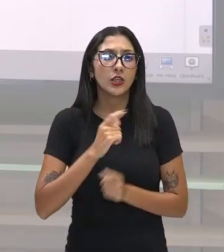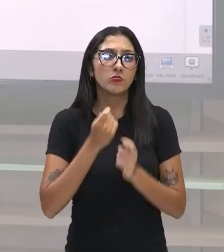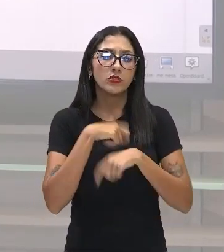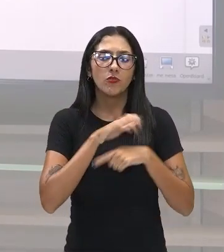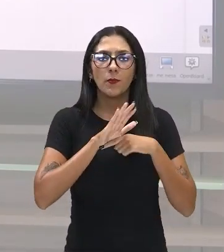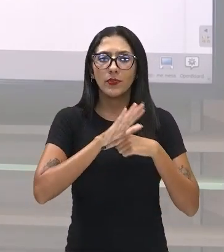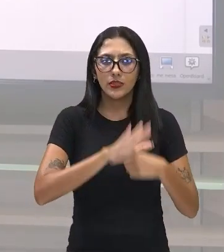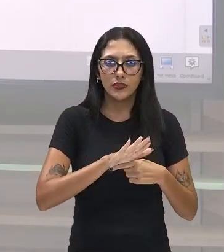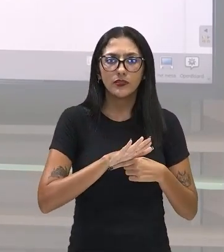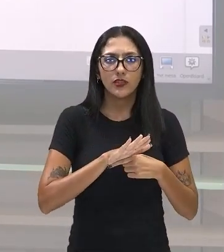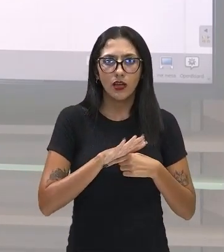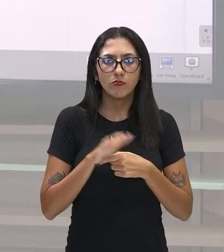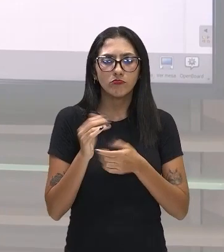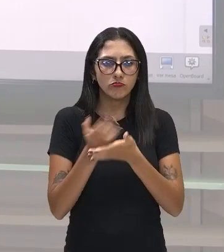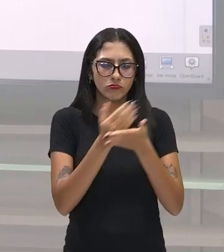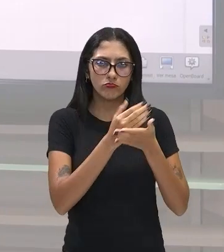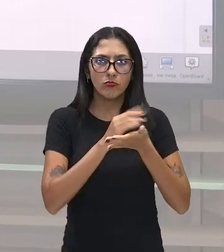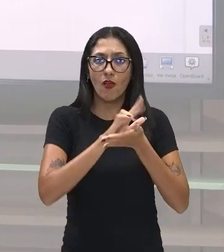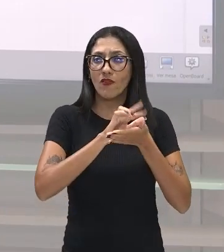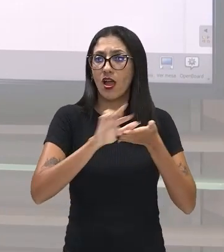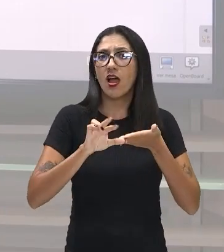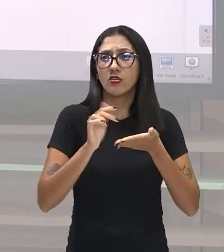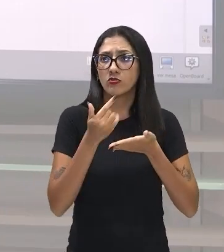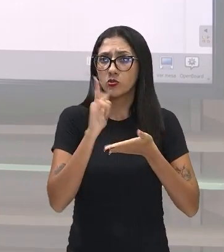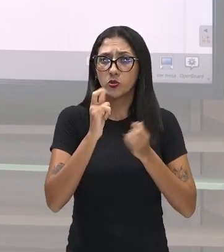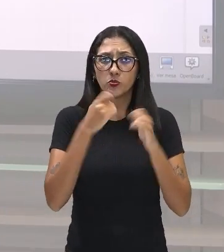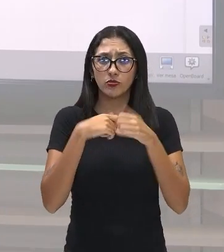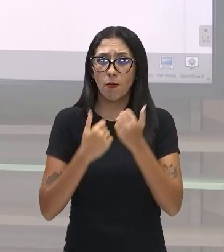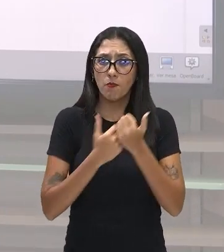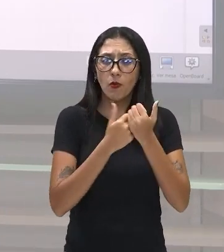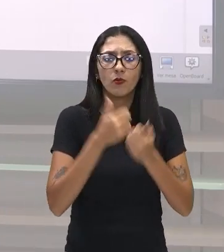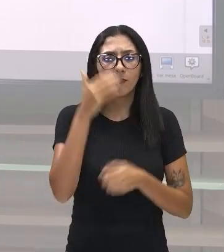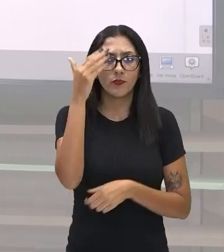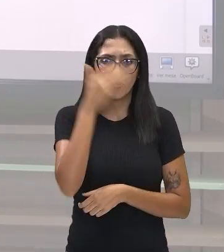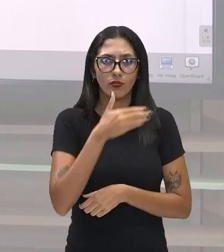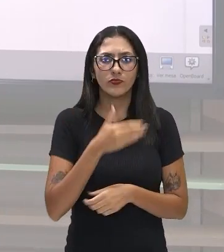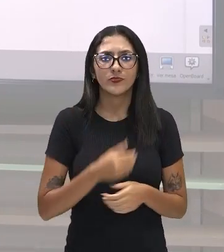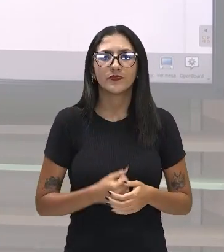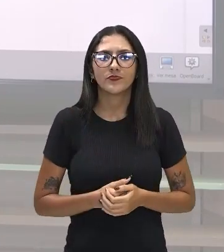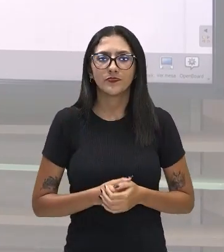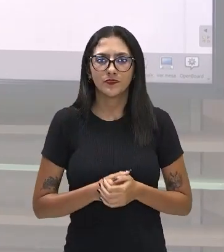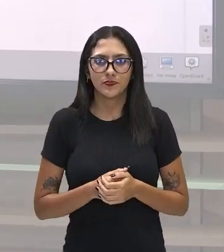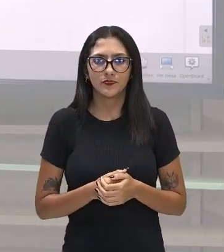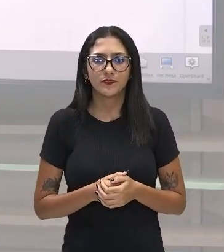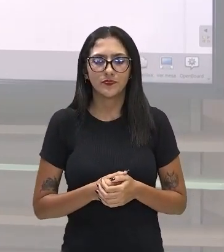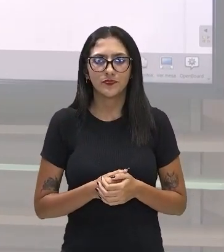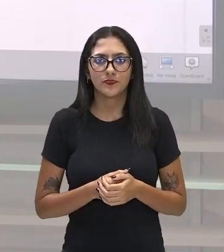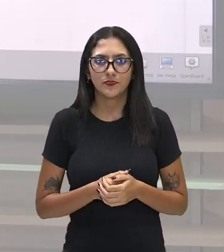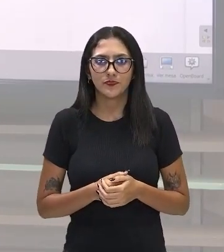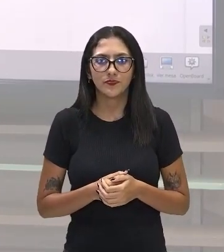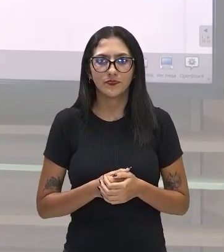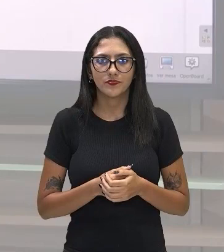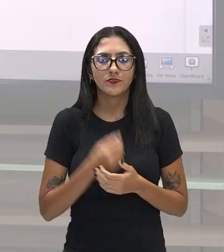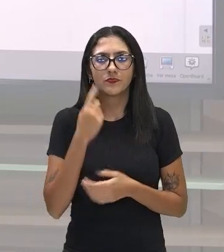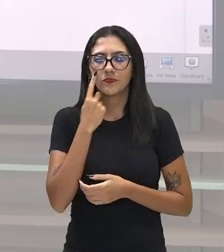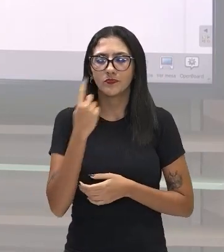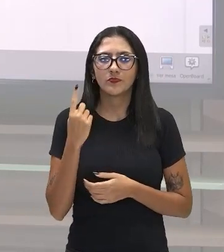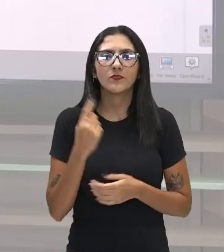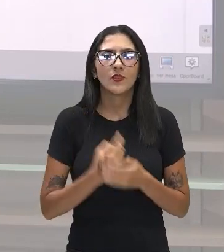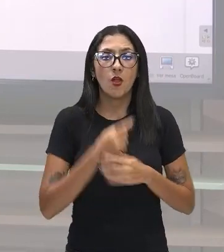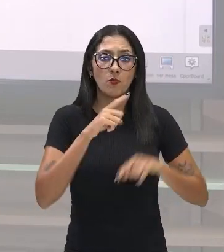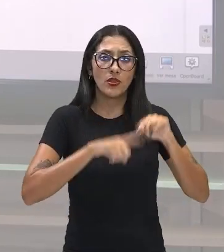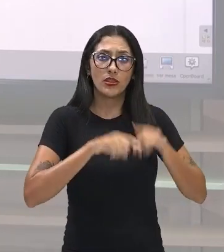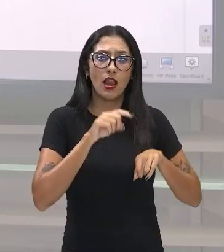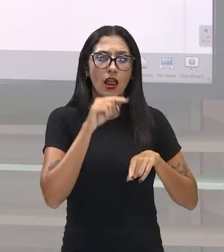provar baseado nas evidências concretas, né? Eu posso provar. Os produtos daquela loja devem ser muito bons,